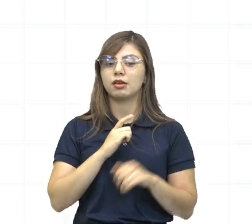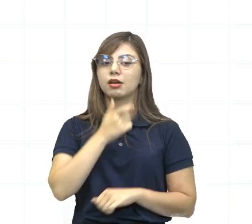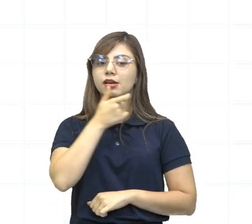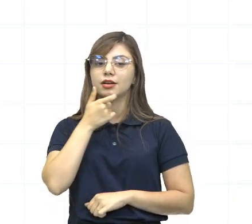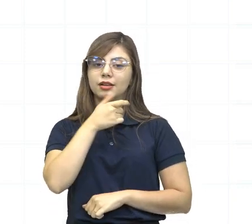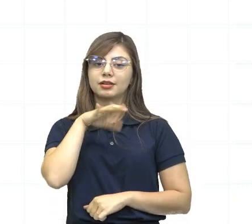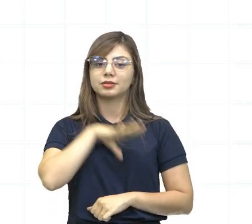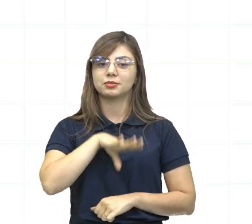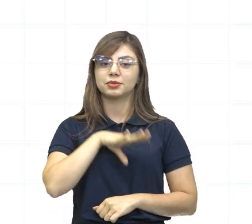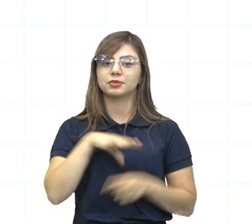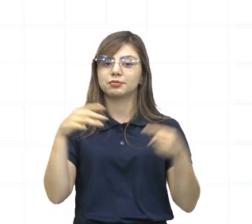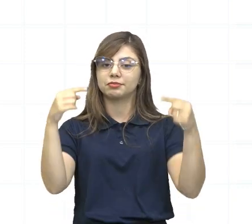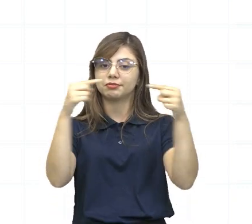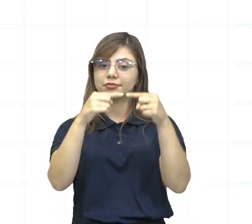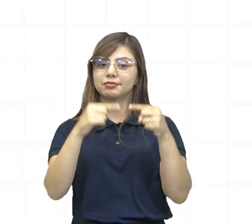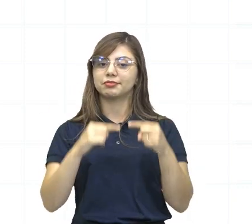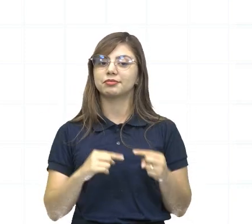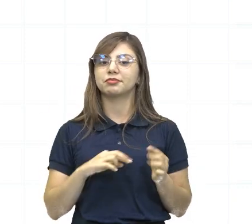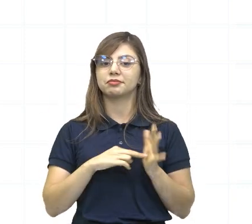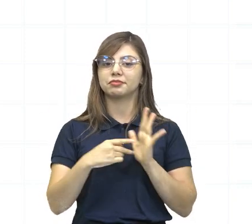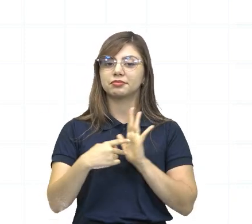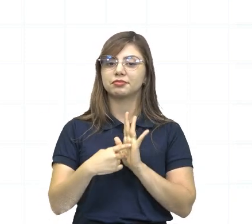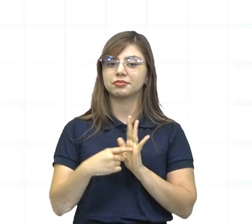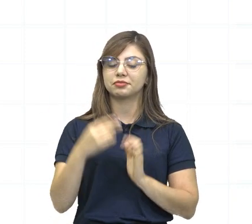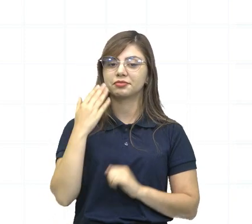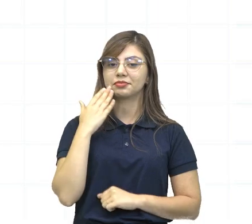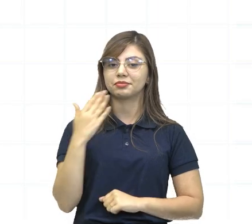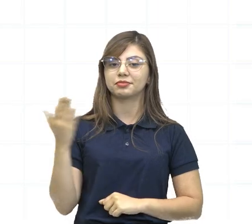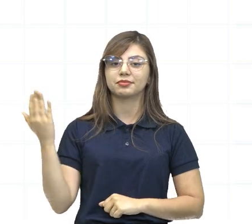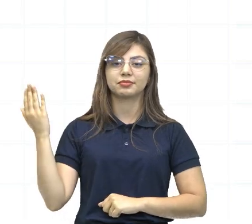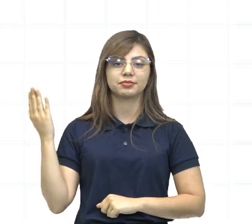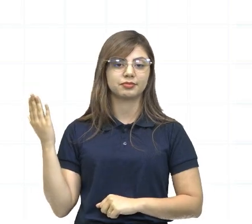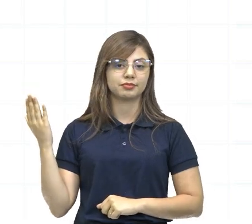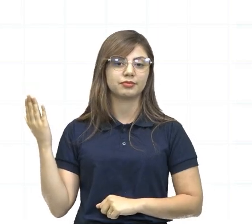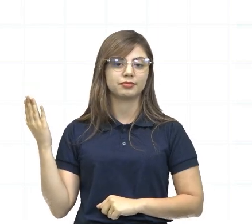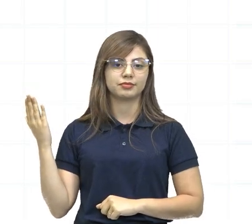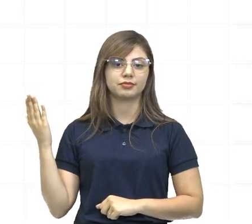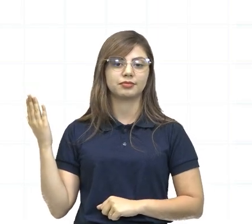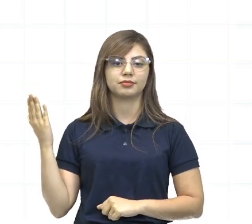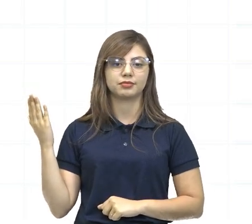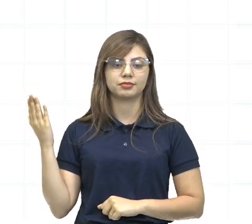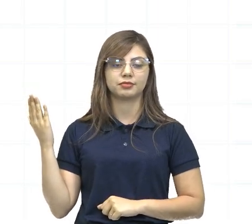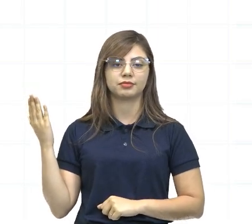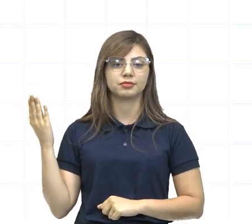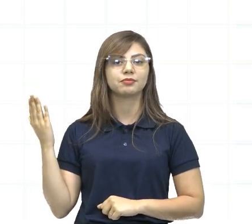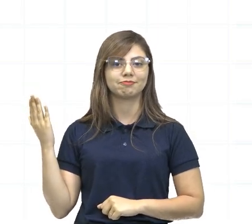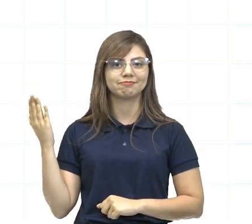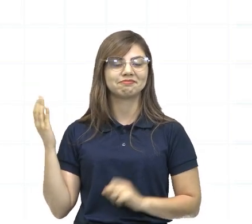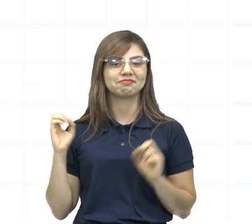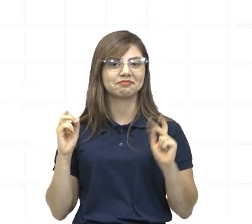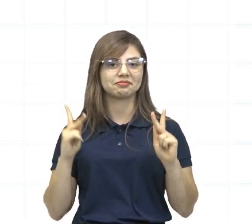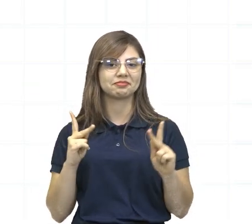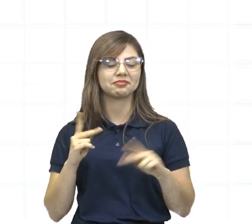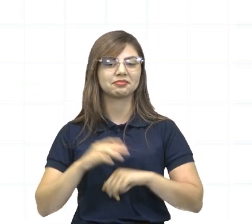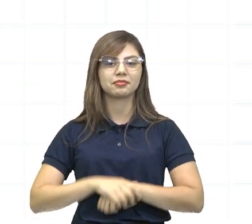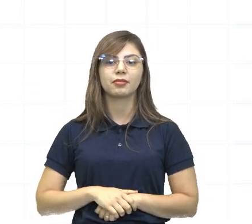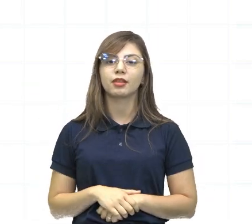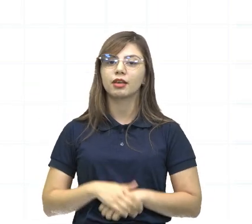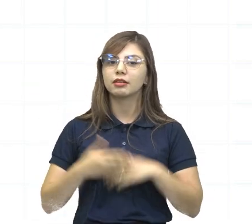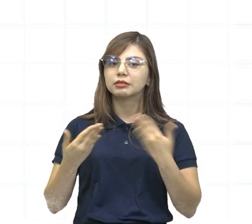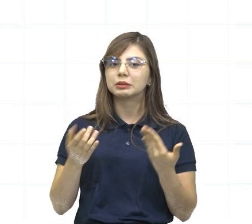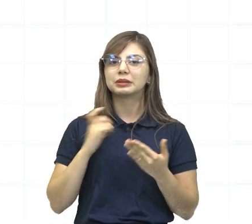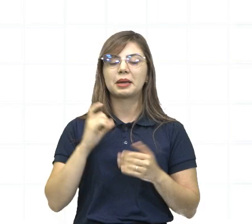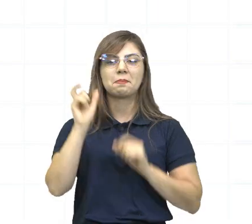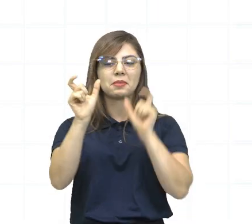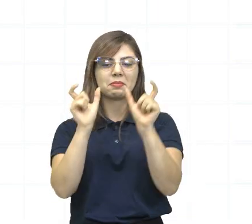confiar. Straightforward, direto. Speech, discurso. Tá certo, gente? Então, um monte de